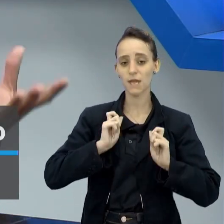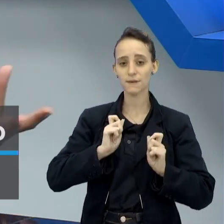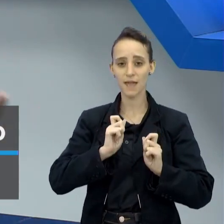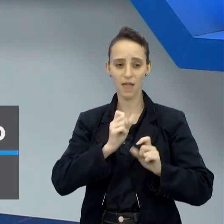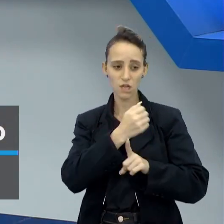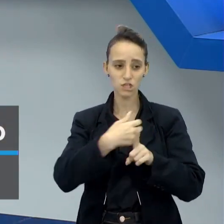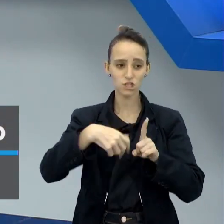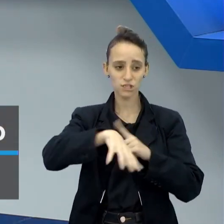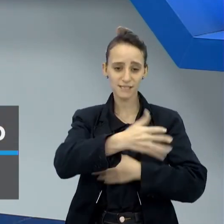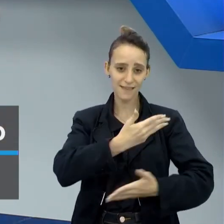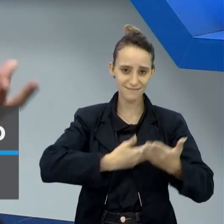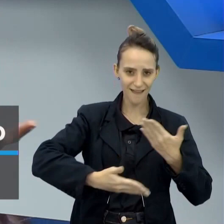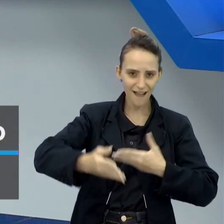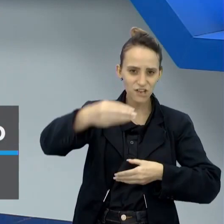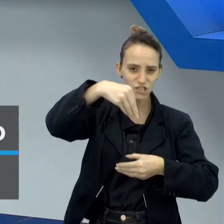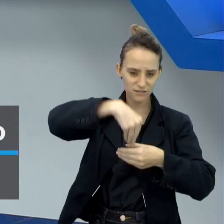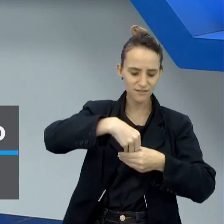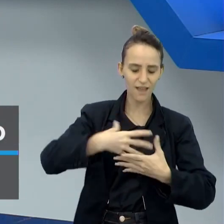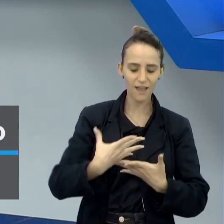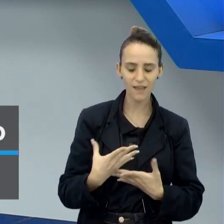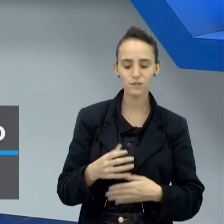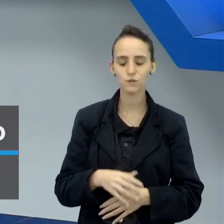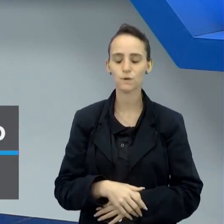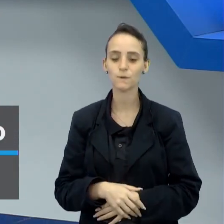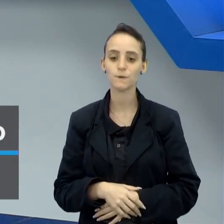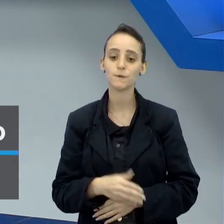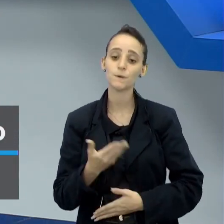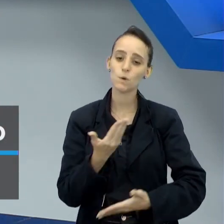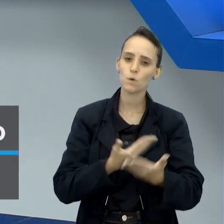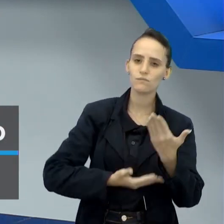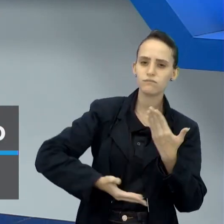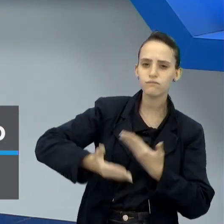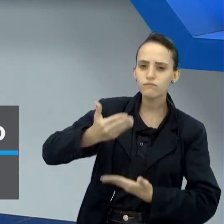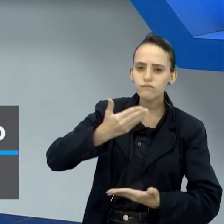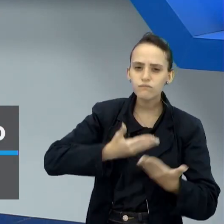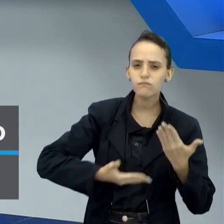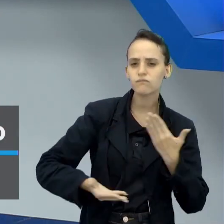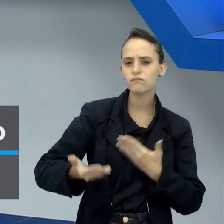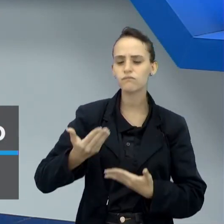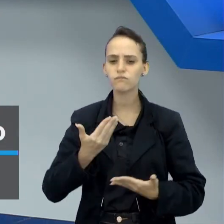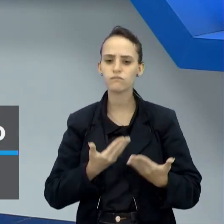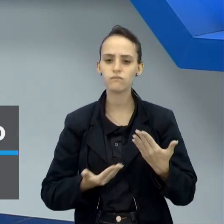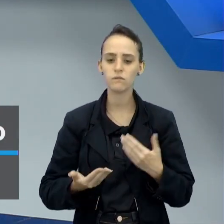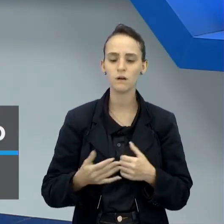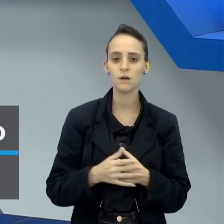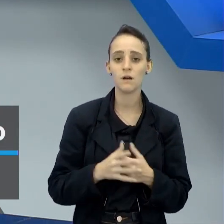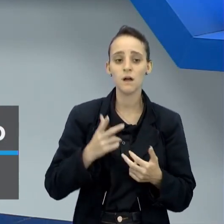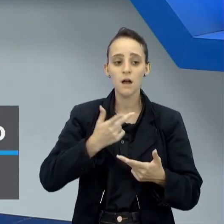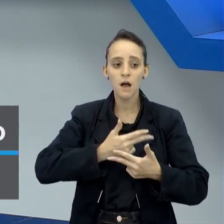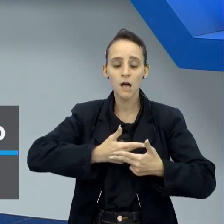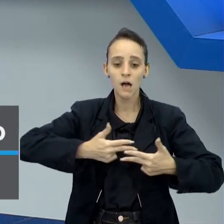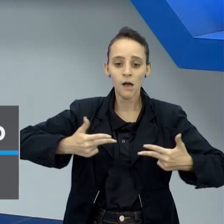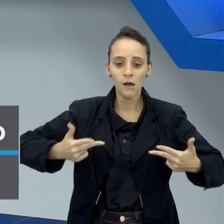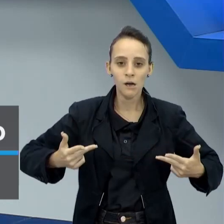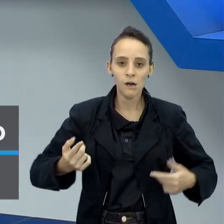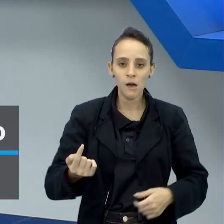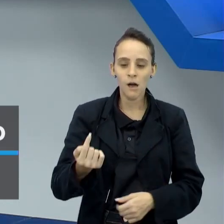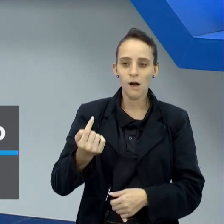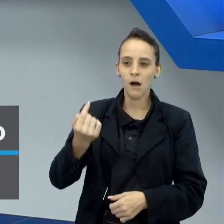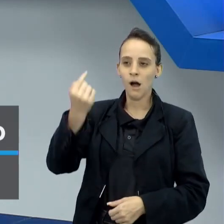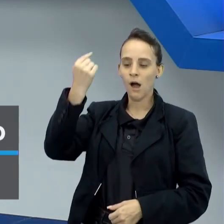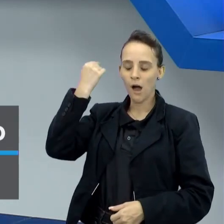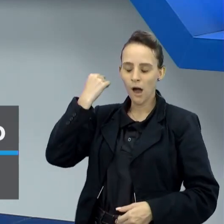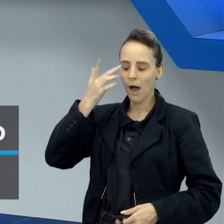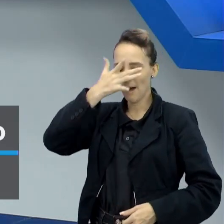dessa sociedade, e a gente já discutiu que a socialização é todo o processo em que, desde o momento que o